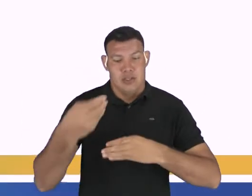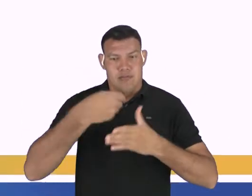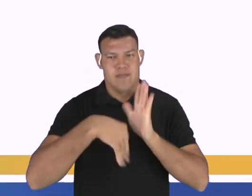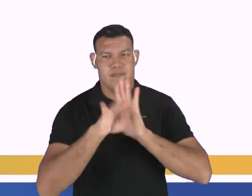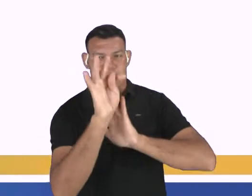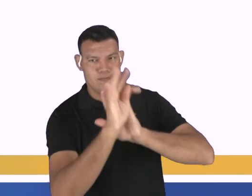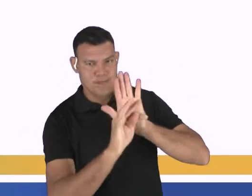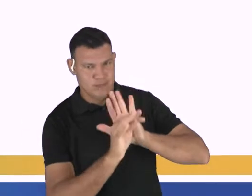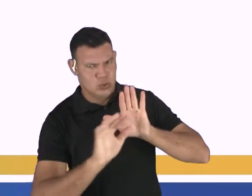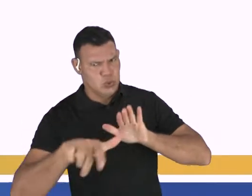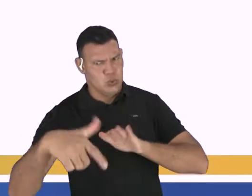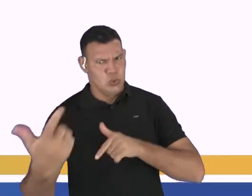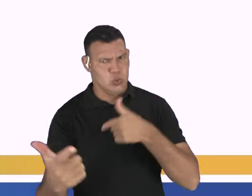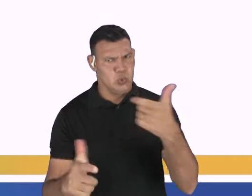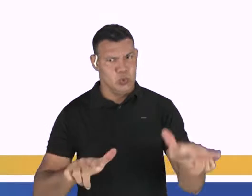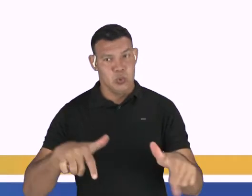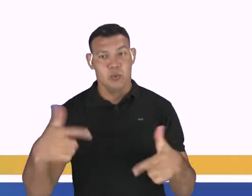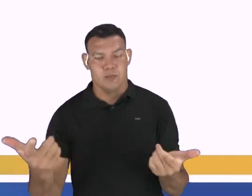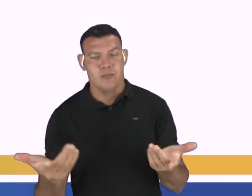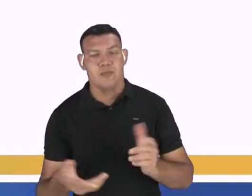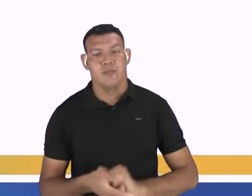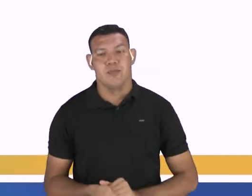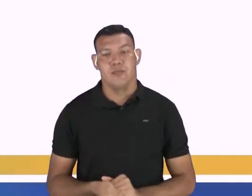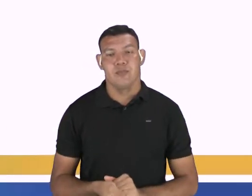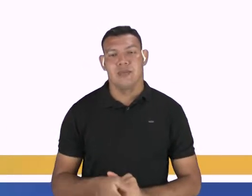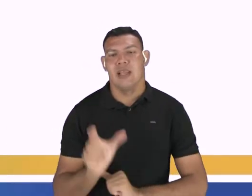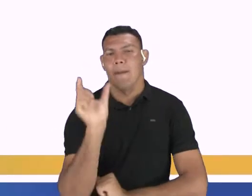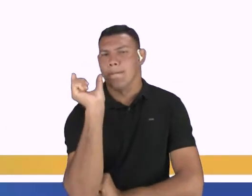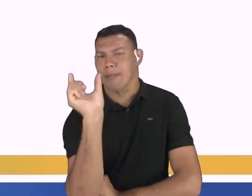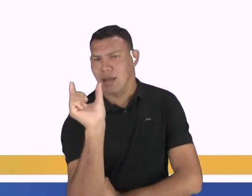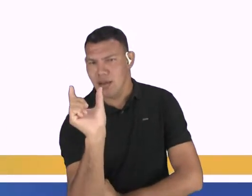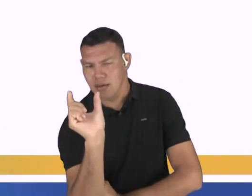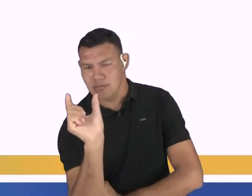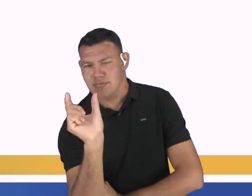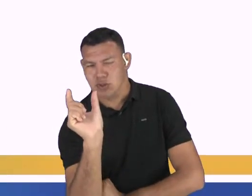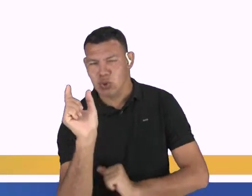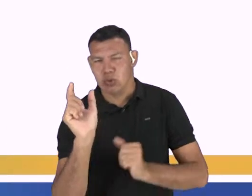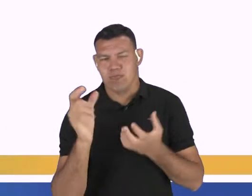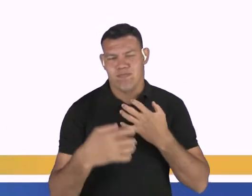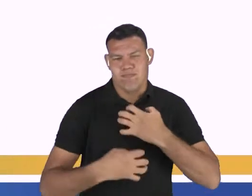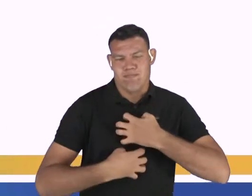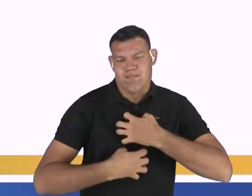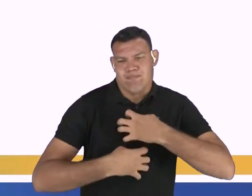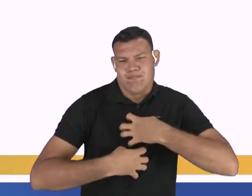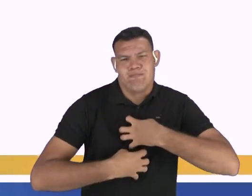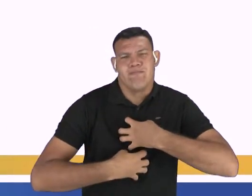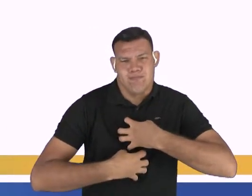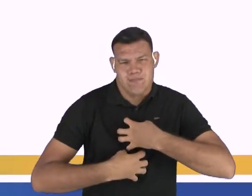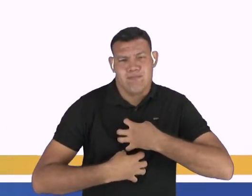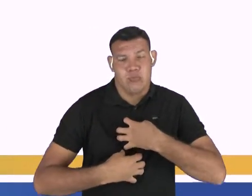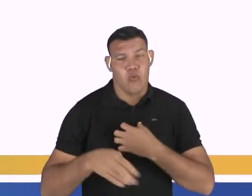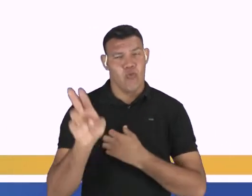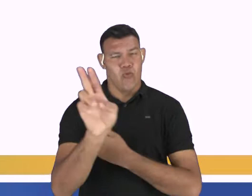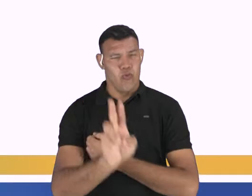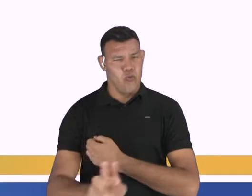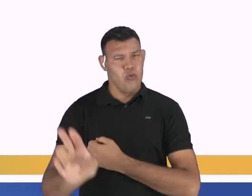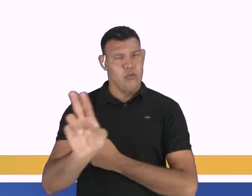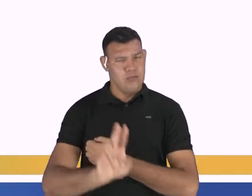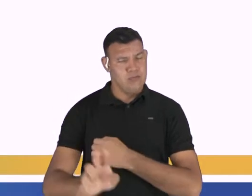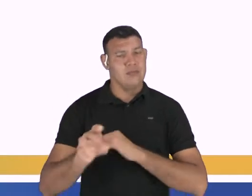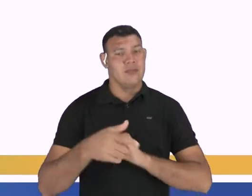tá? Então, esse termo, esse sentido, essa prática de usar a polifonia